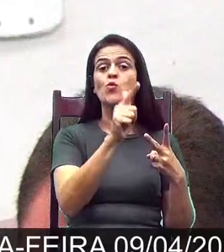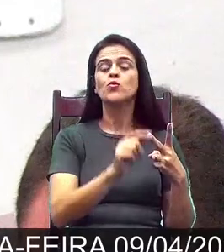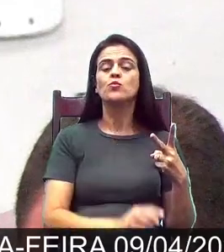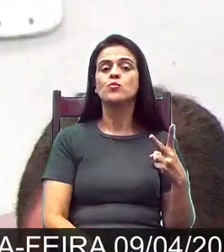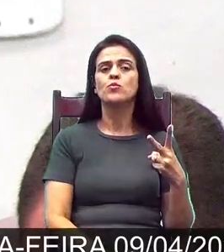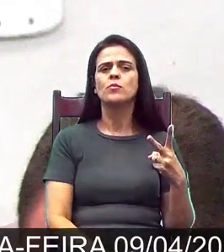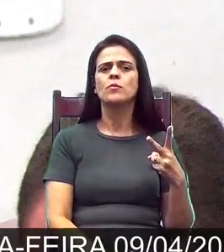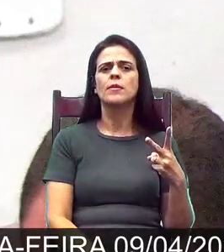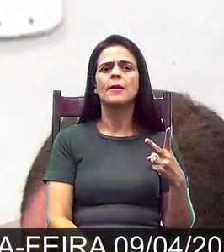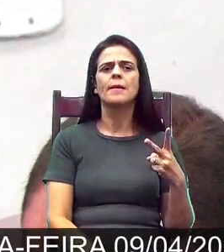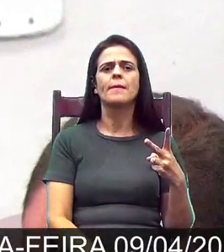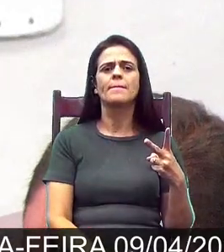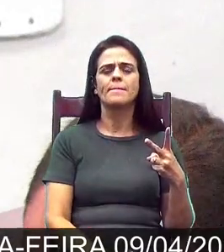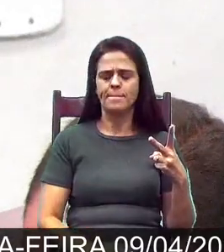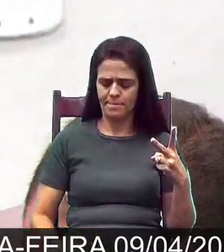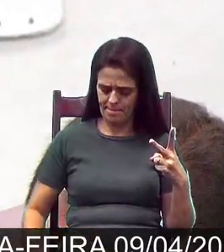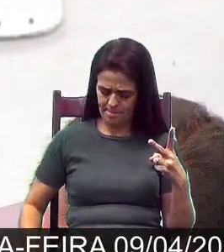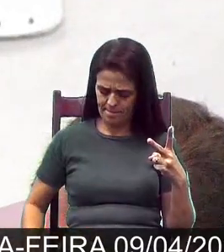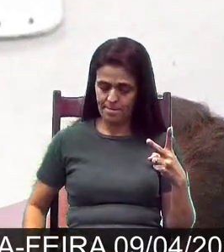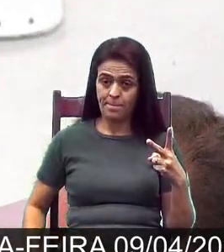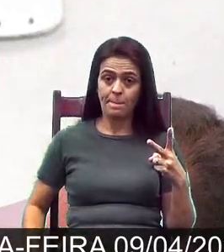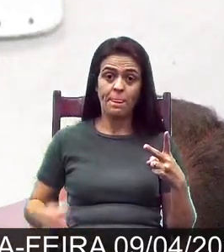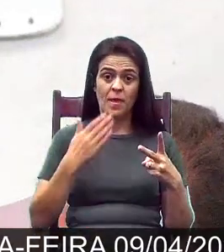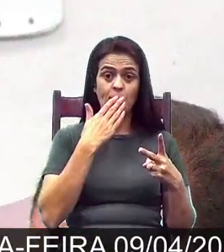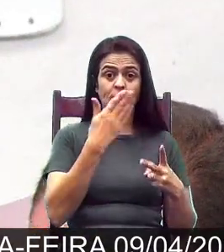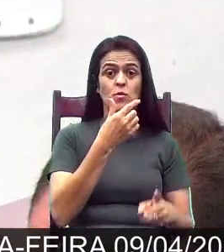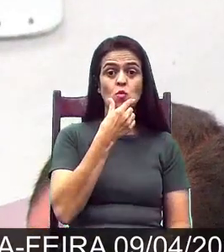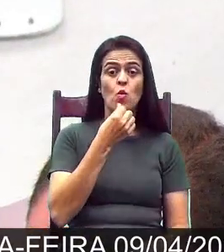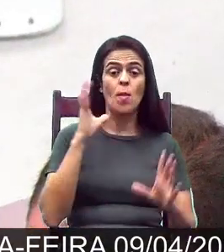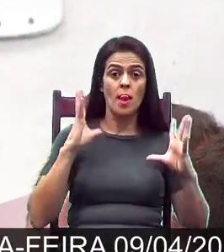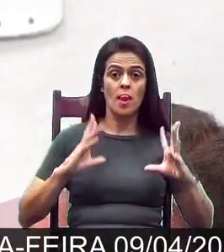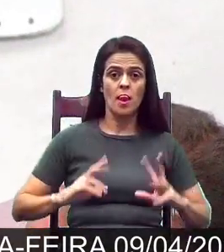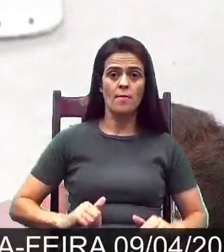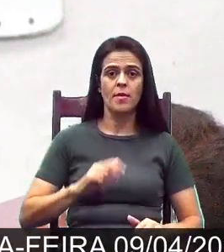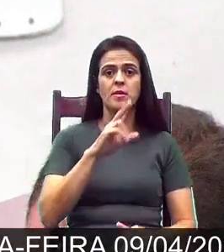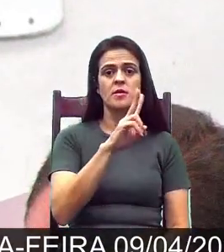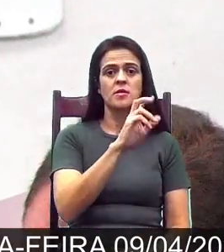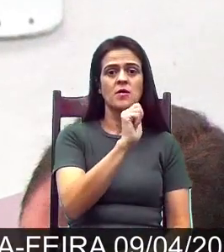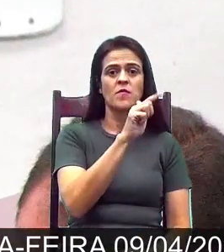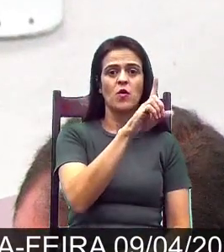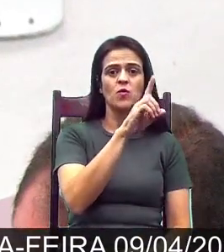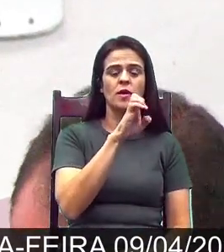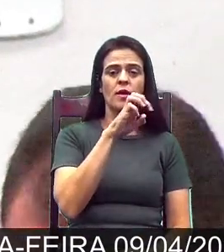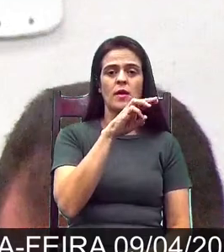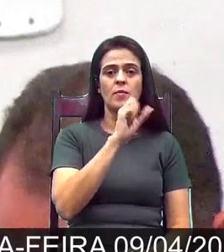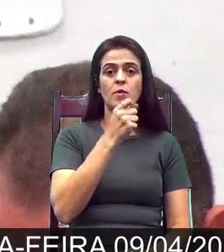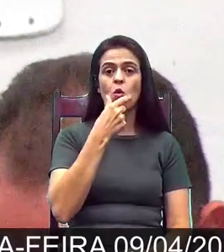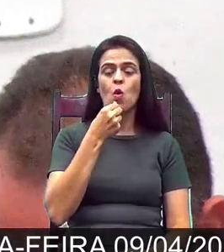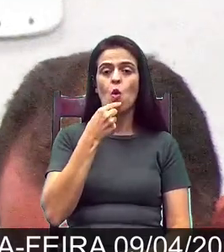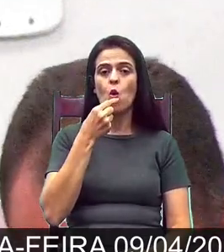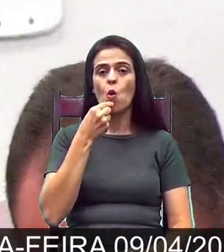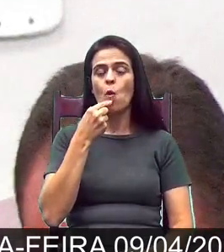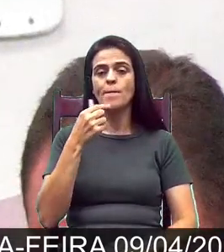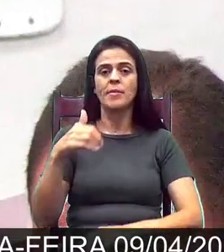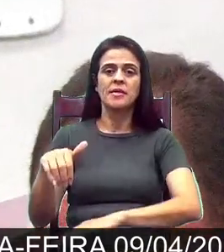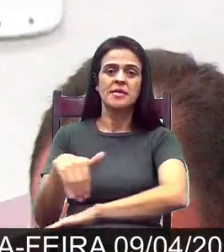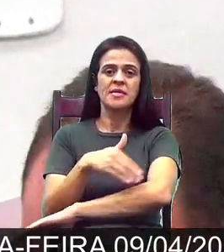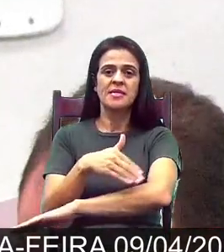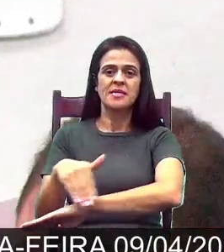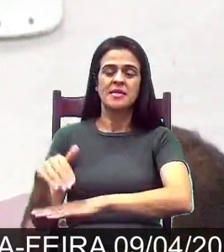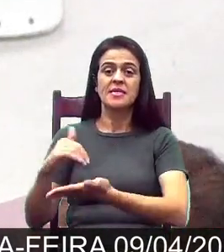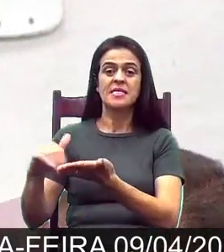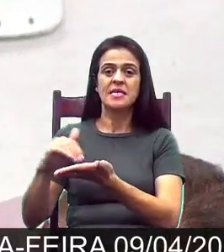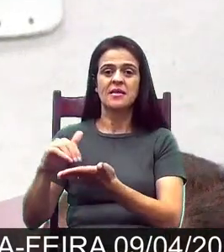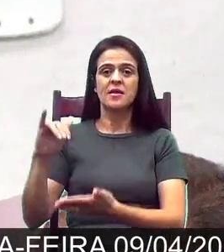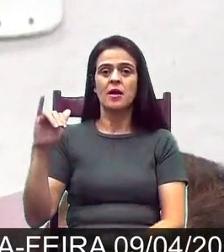é ao senhor Valdemir, diretor de limpeza, senhor Luiz Severo, secretário de transporte, e também ao senhor Juarez de